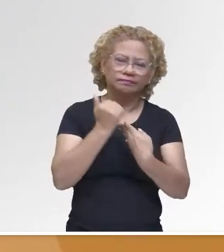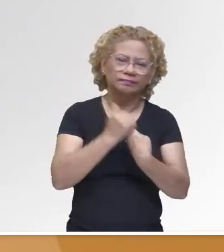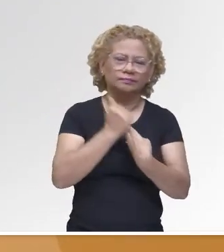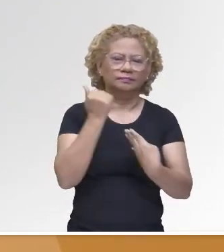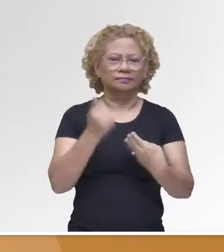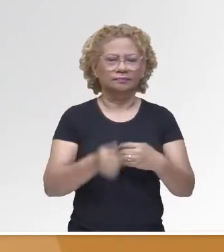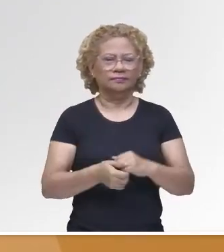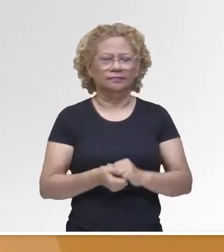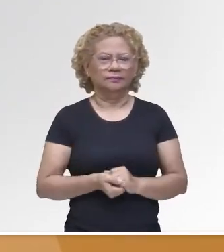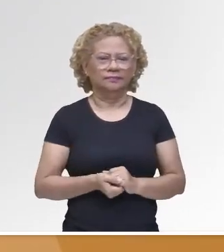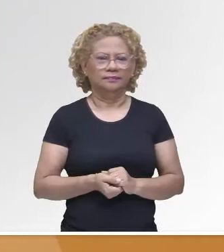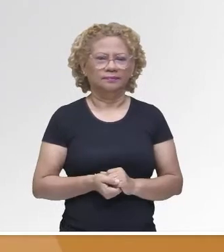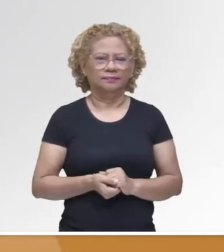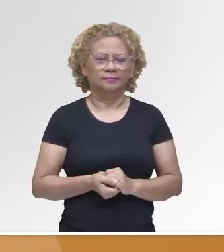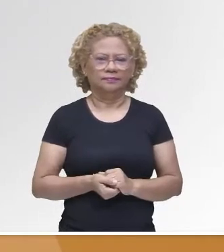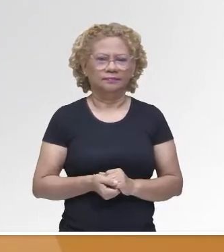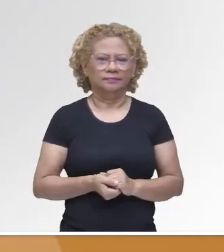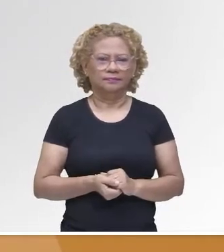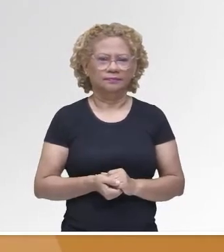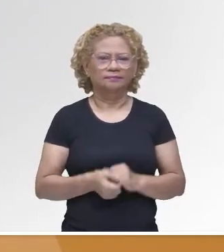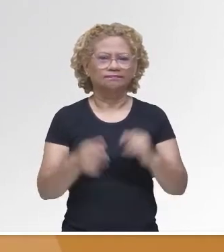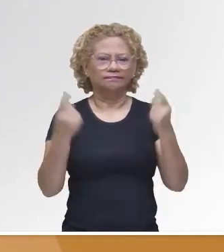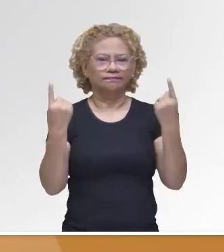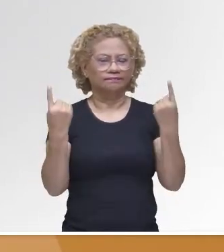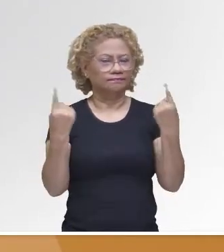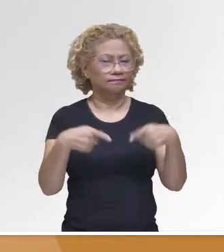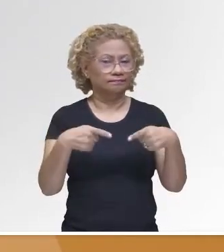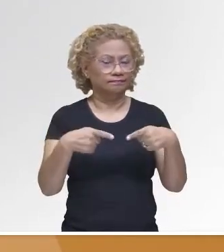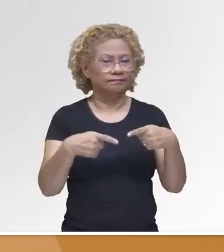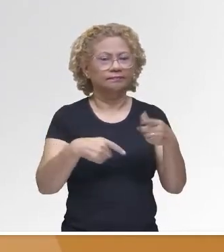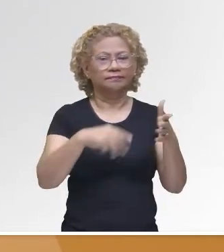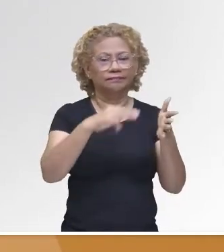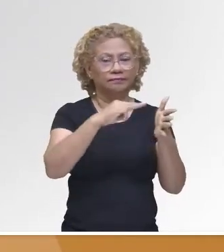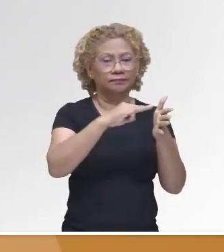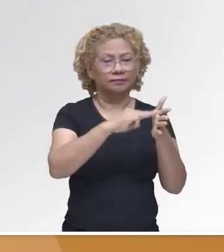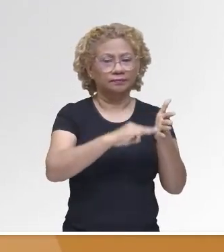Outra coisa ainda relacionada ao método, ao desafio do método. Vamos ver.